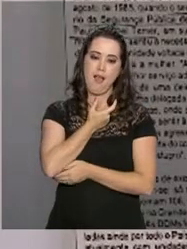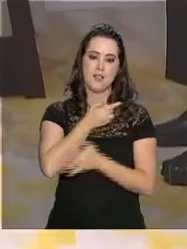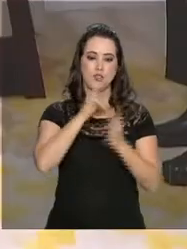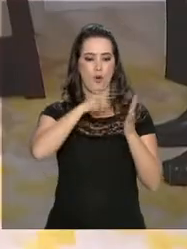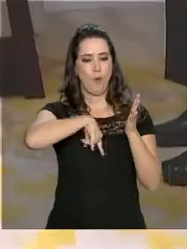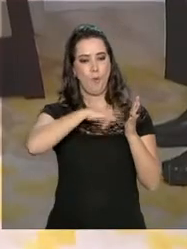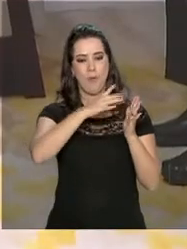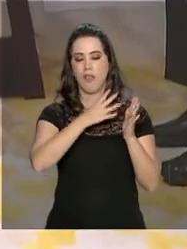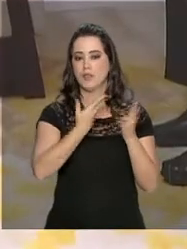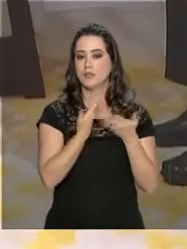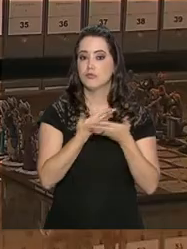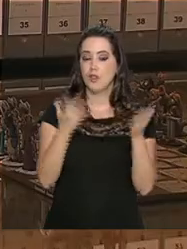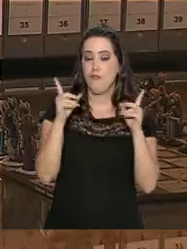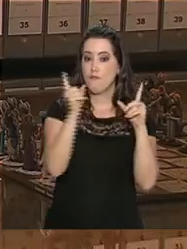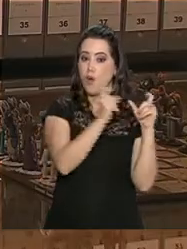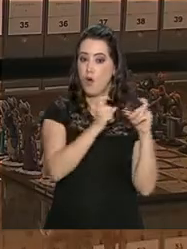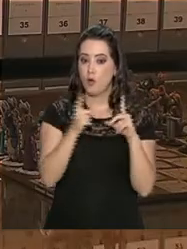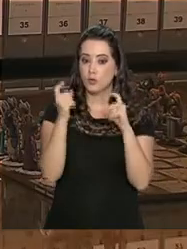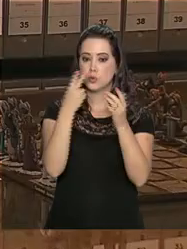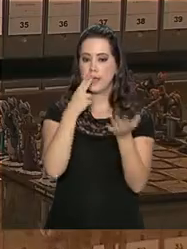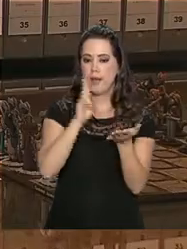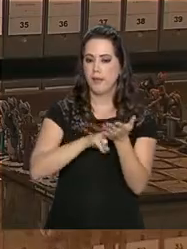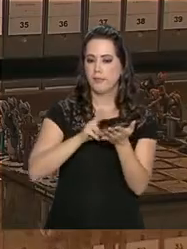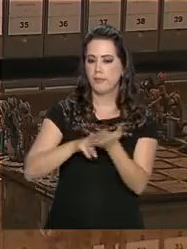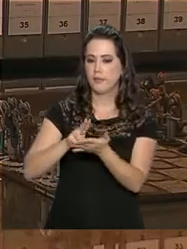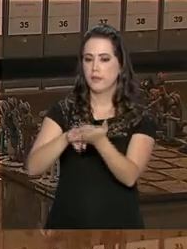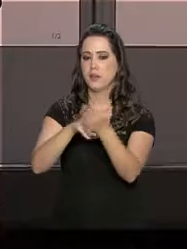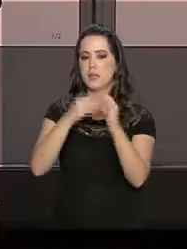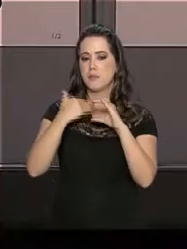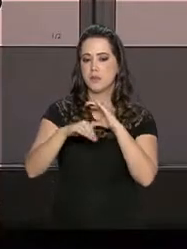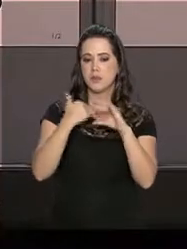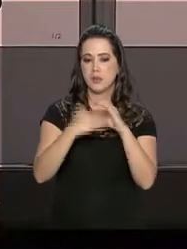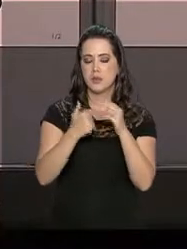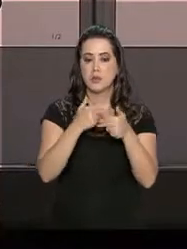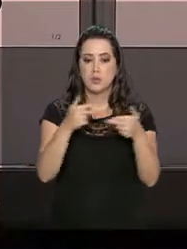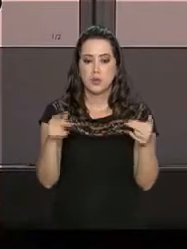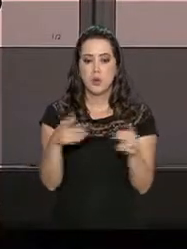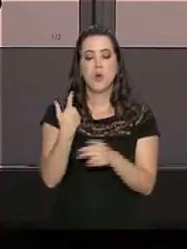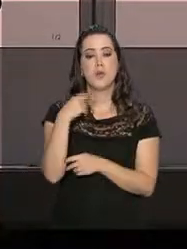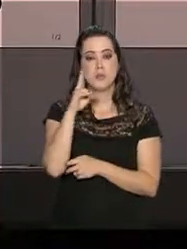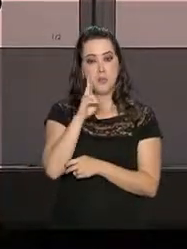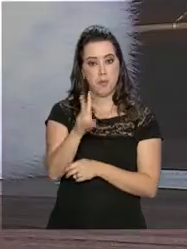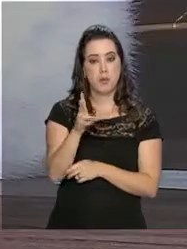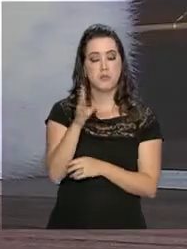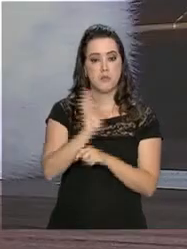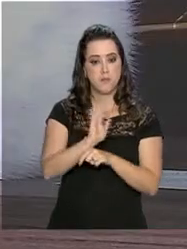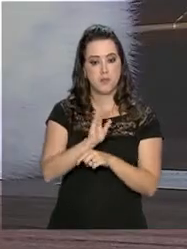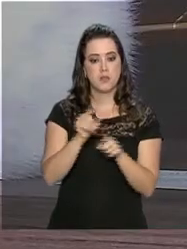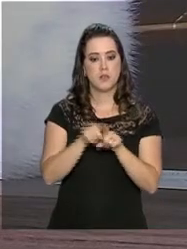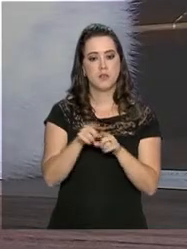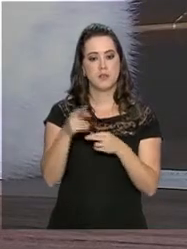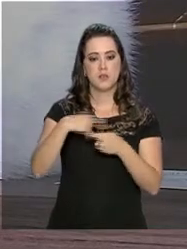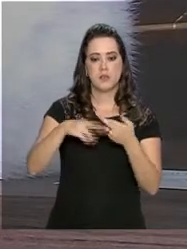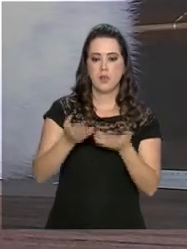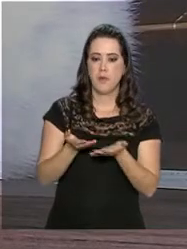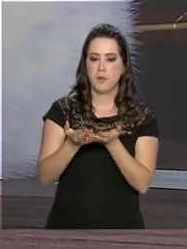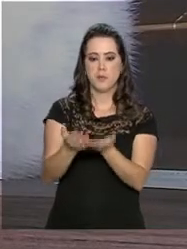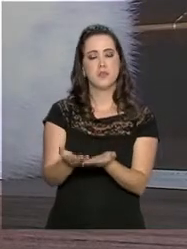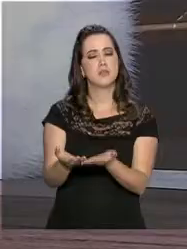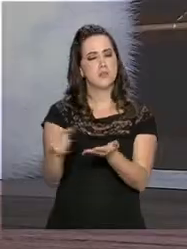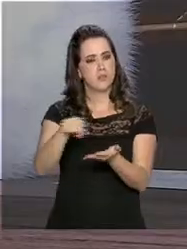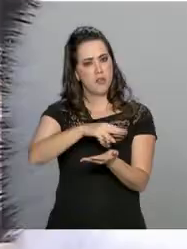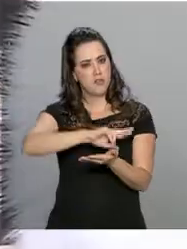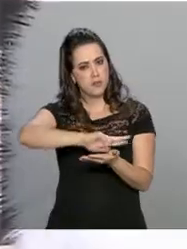diplomas, fotografias, cartas, e-mails e material audiovisual, além de presentes recebidos em